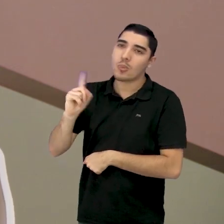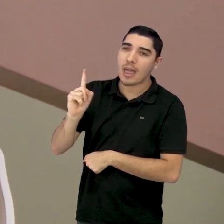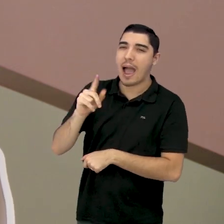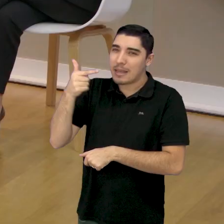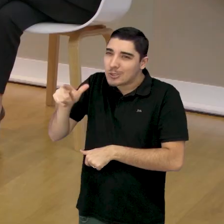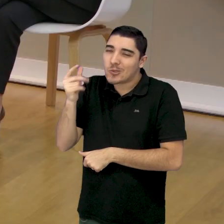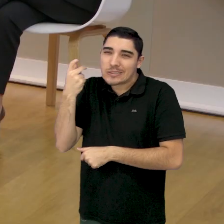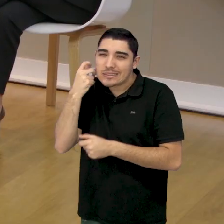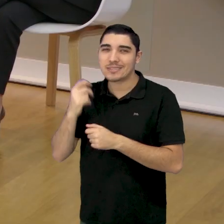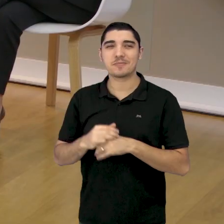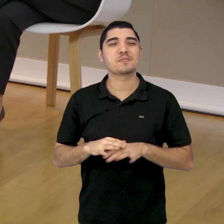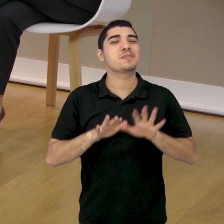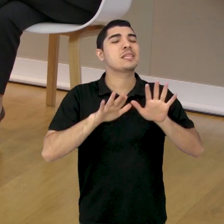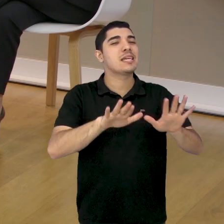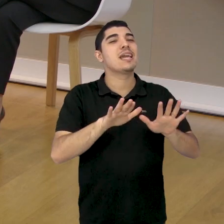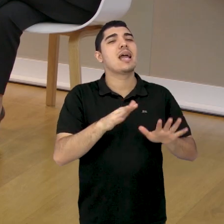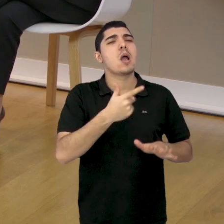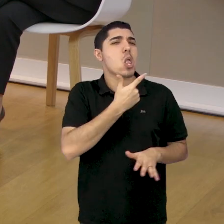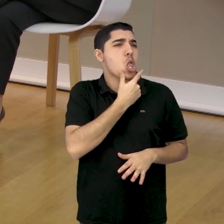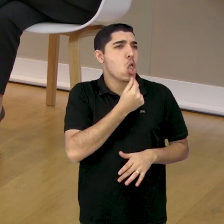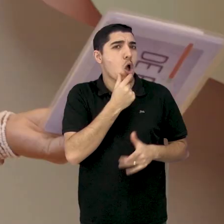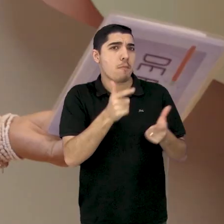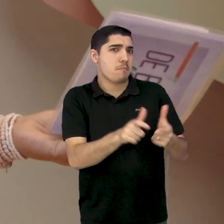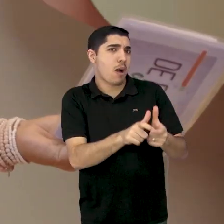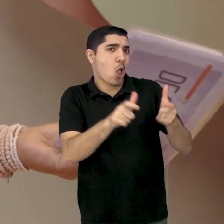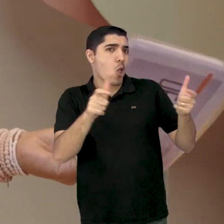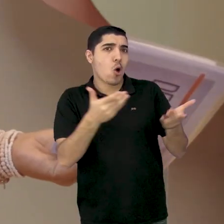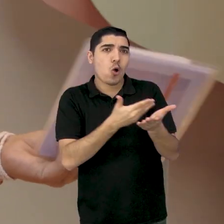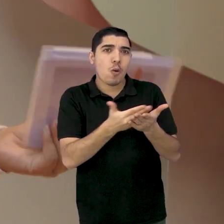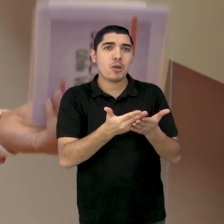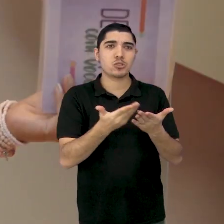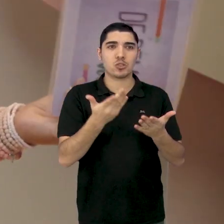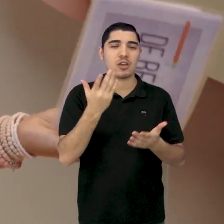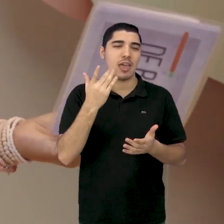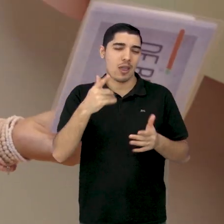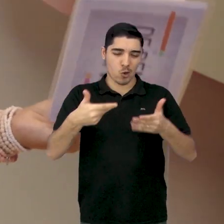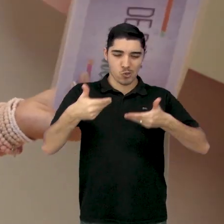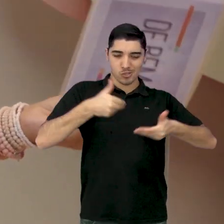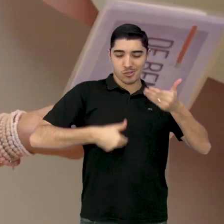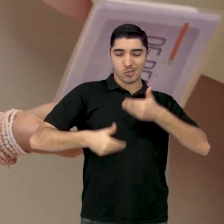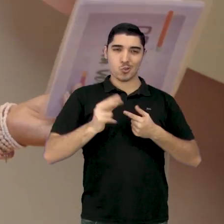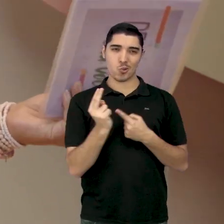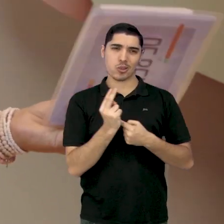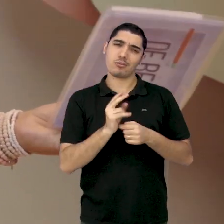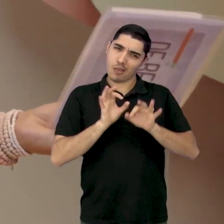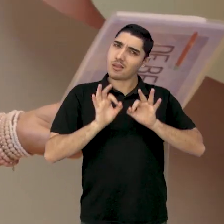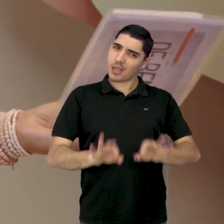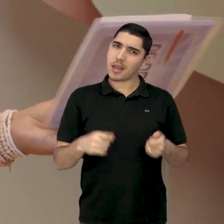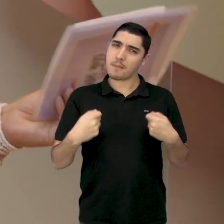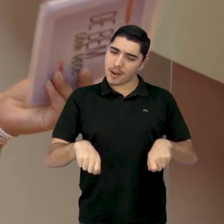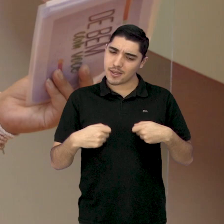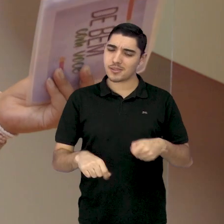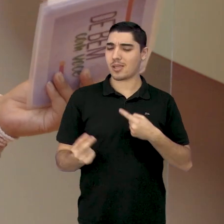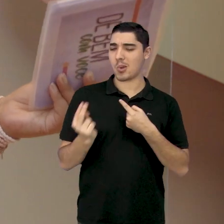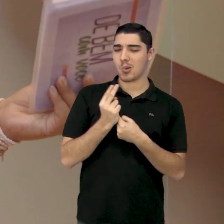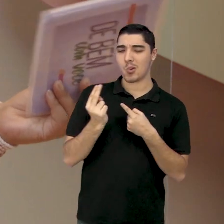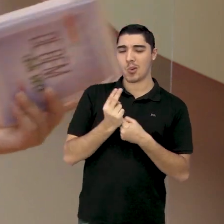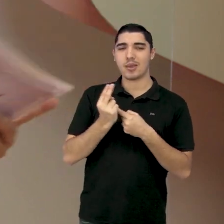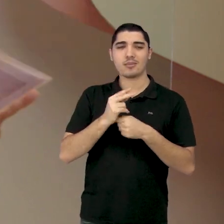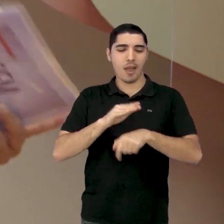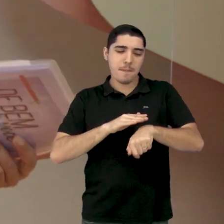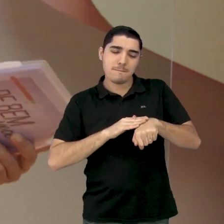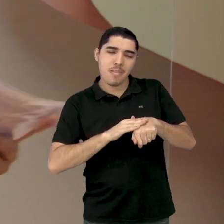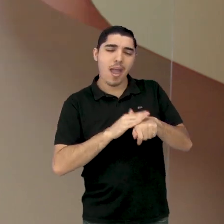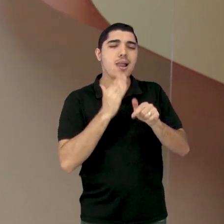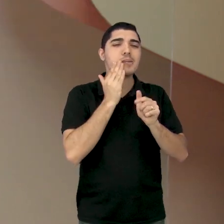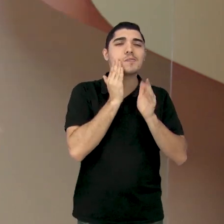chorinho ali. E os homens estão cada vez mais vaidosos, né? E cuidadosos, né, gente? Tá certo, tem que ser muito cuidado, tem que ter esse cuidado aí com